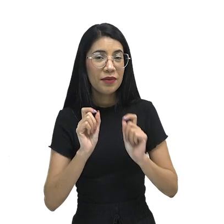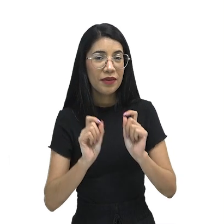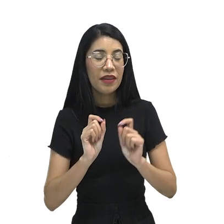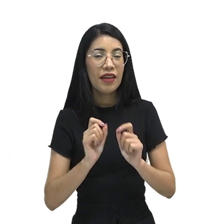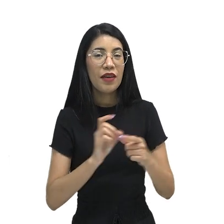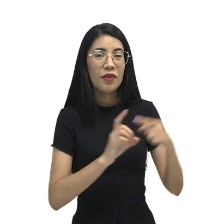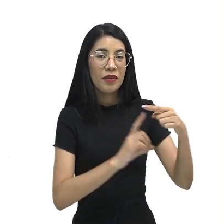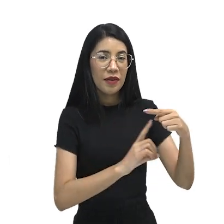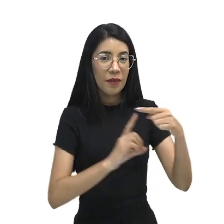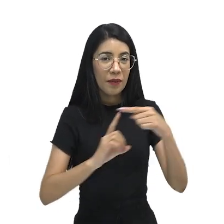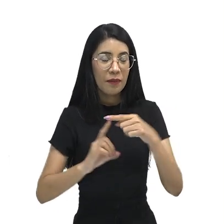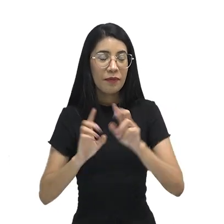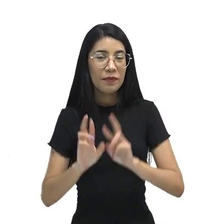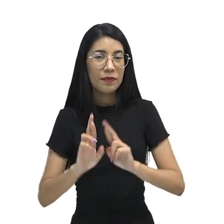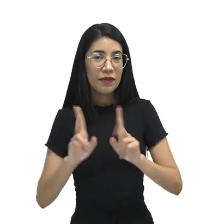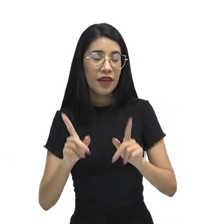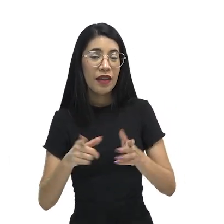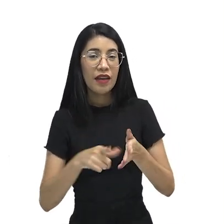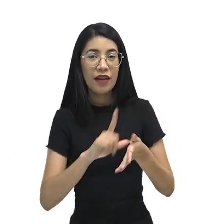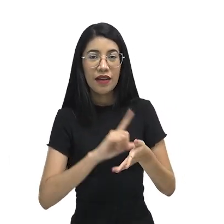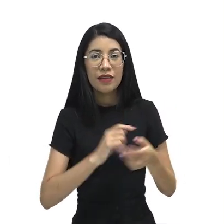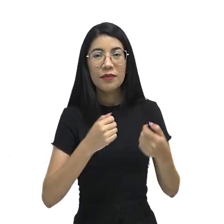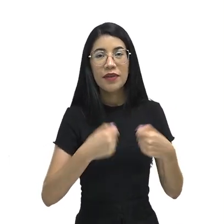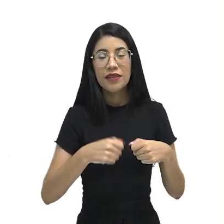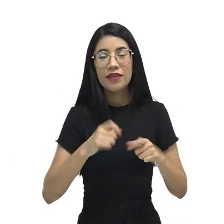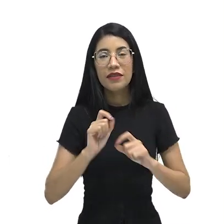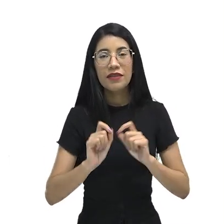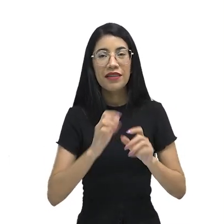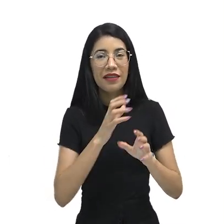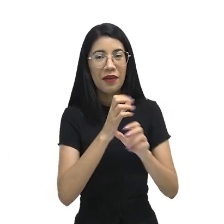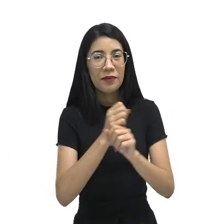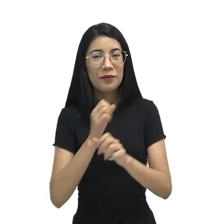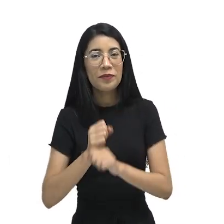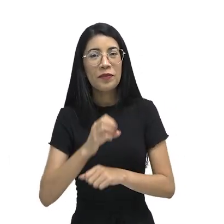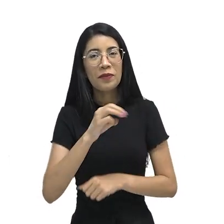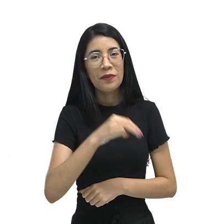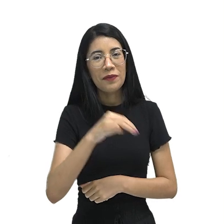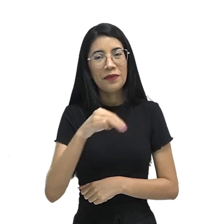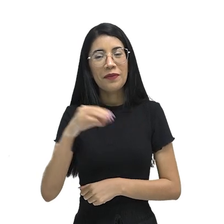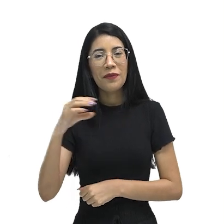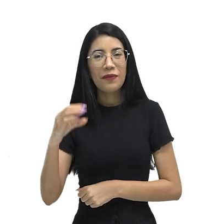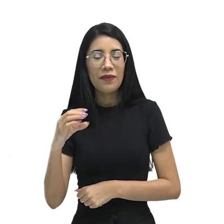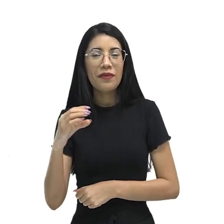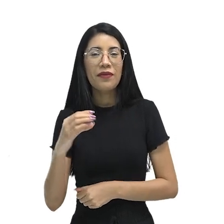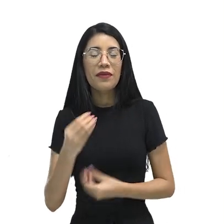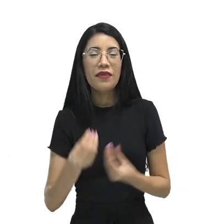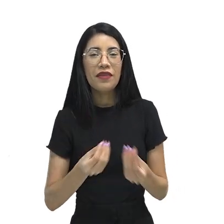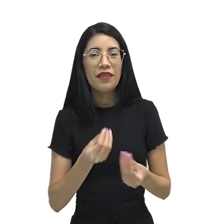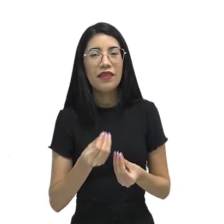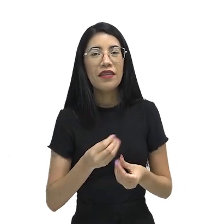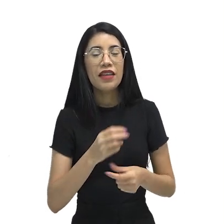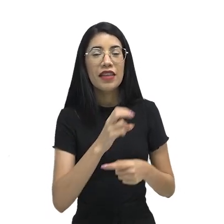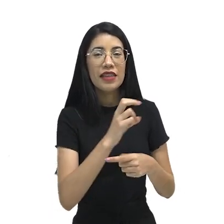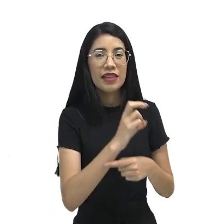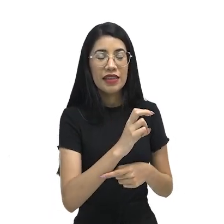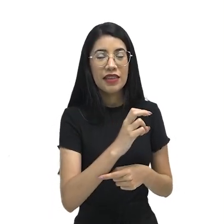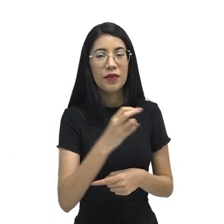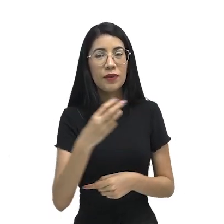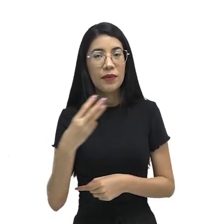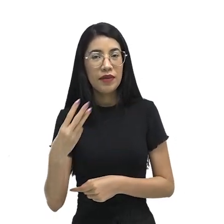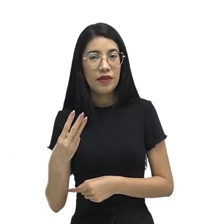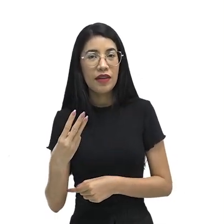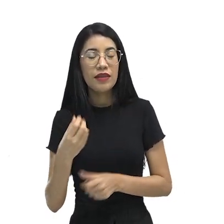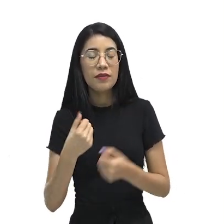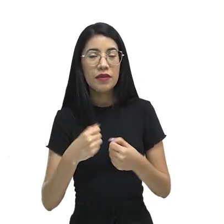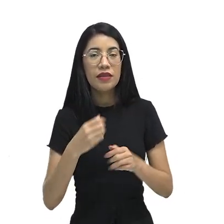denominadores diferentes, nós devemos primeiramente calcular o MMC entre 5 e